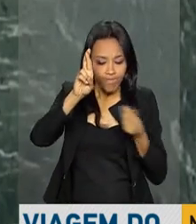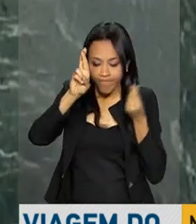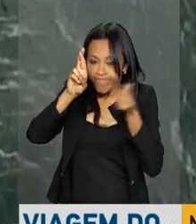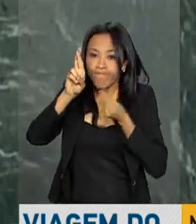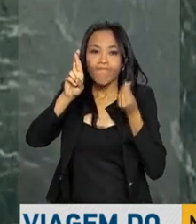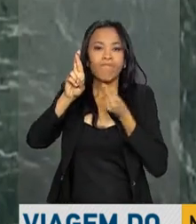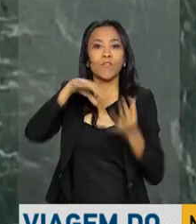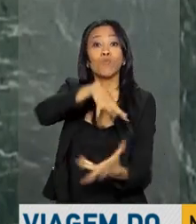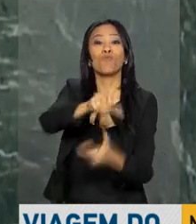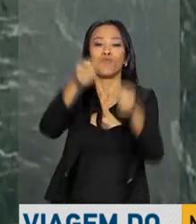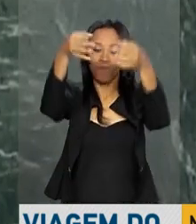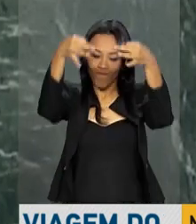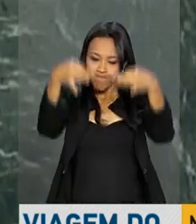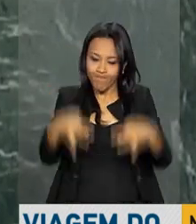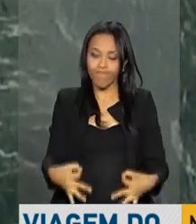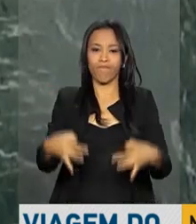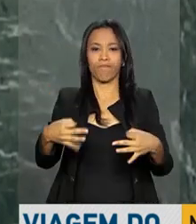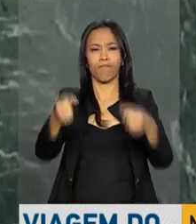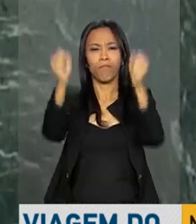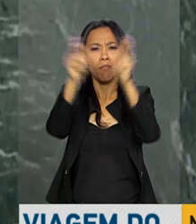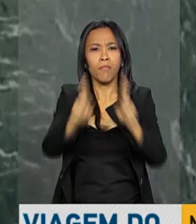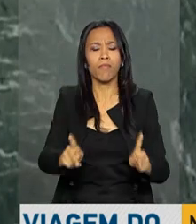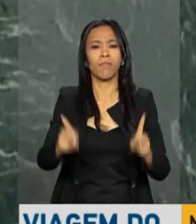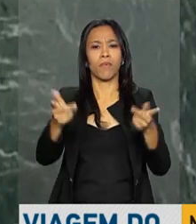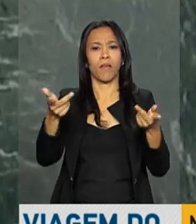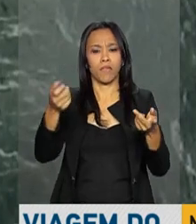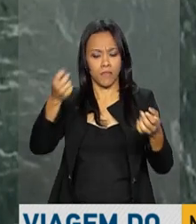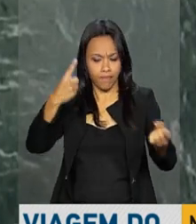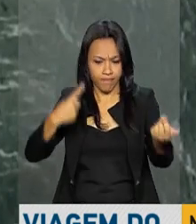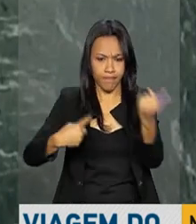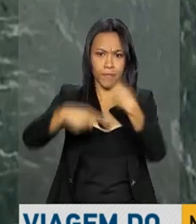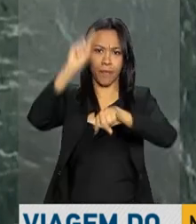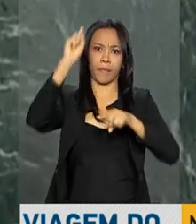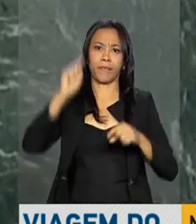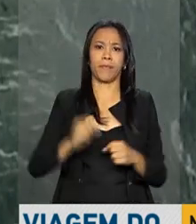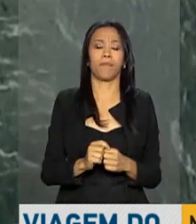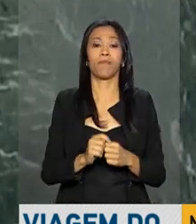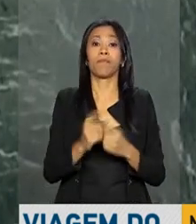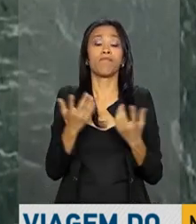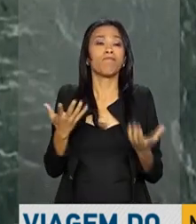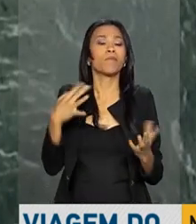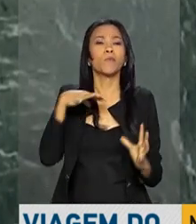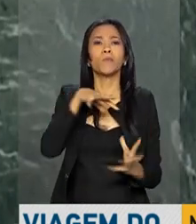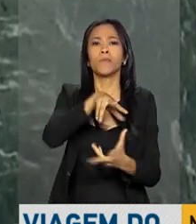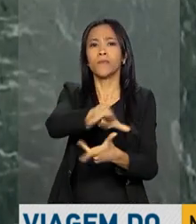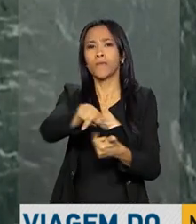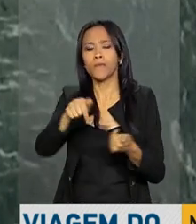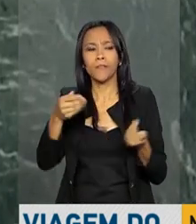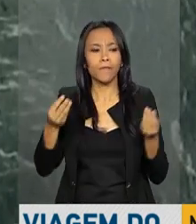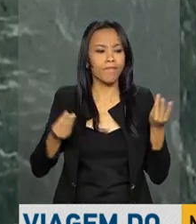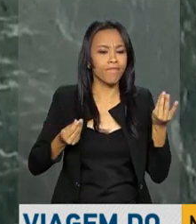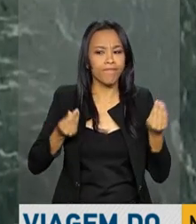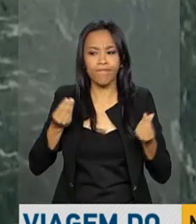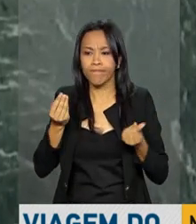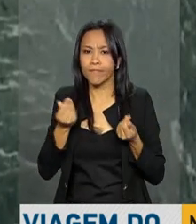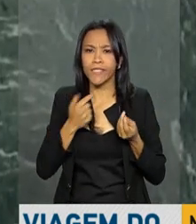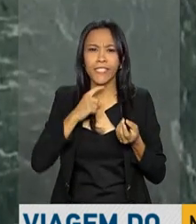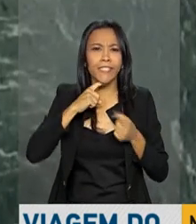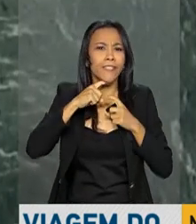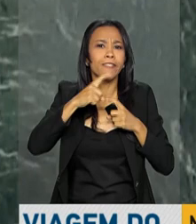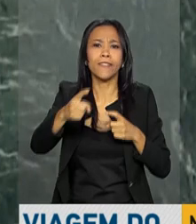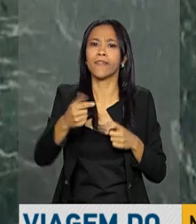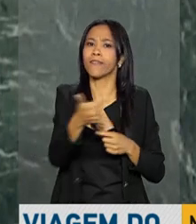mais justo, um mundo de paz e de prosperidade, um mundo em que ninguém tenha